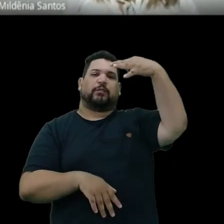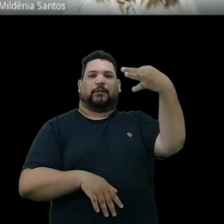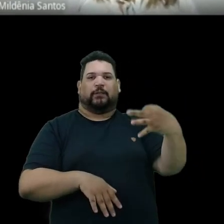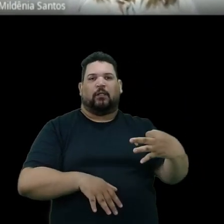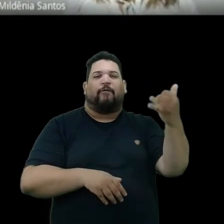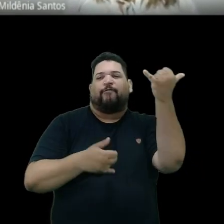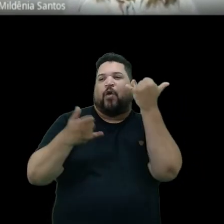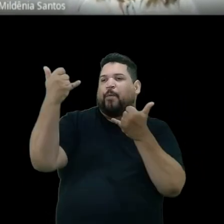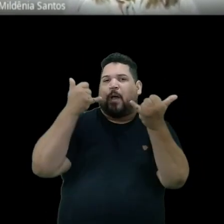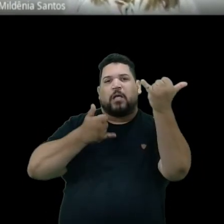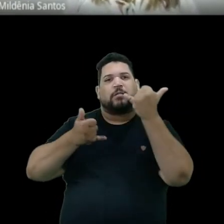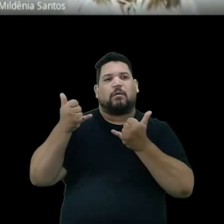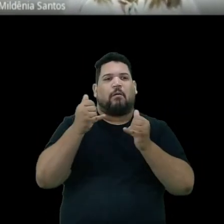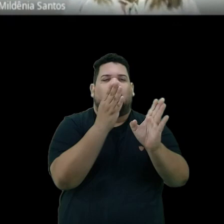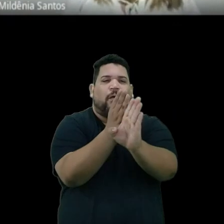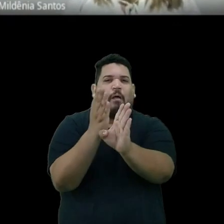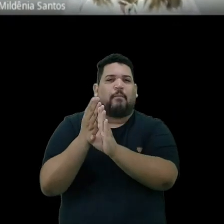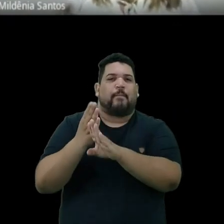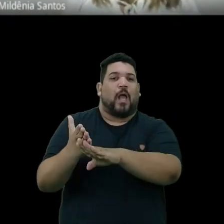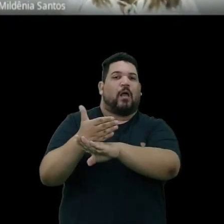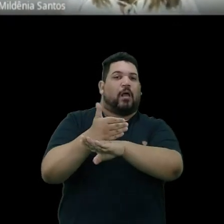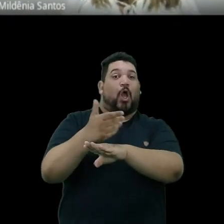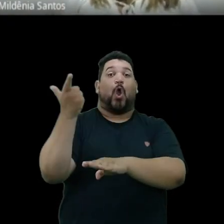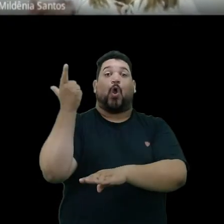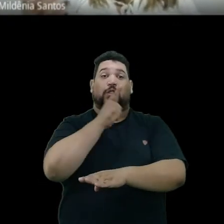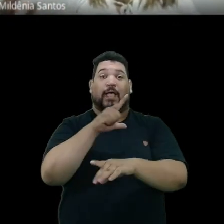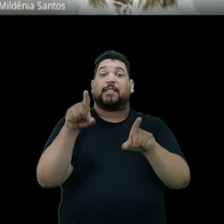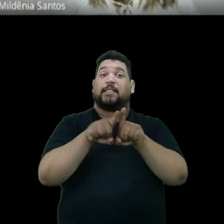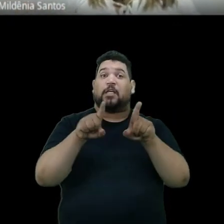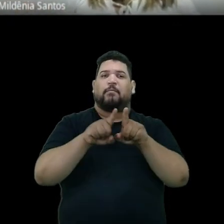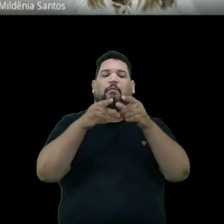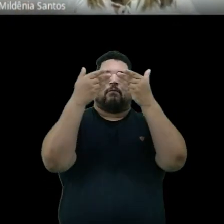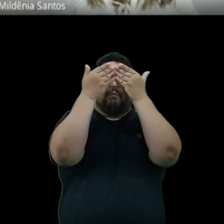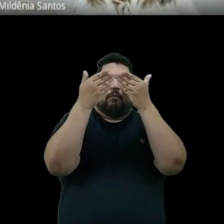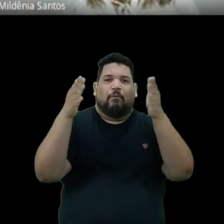primeiras suspeitas. A ampliação da compreensão do que é